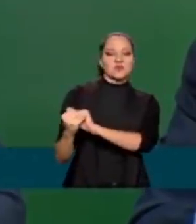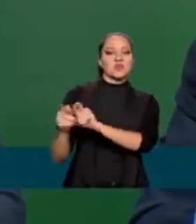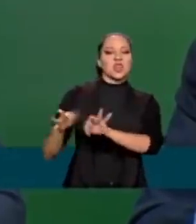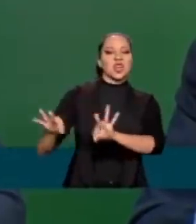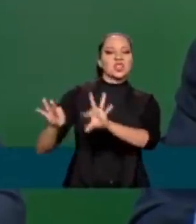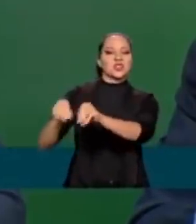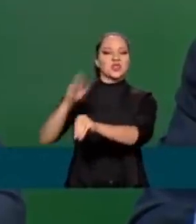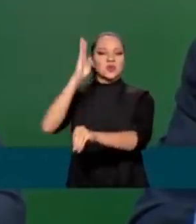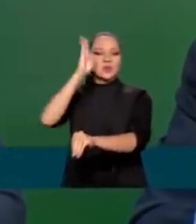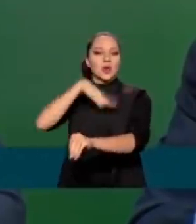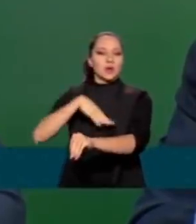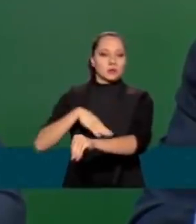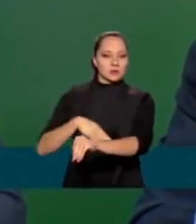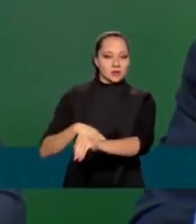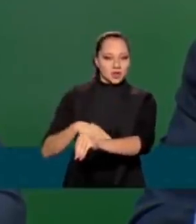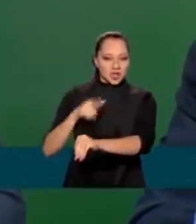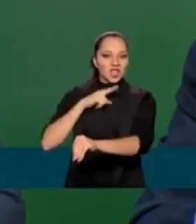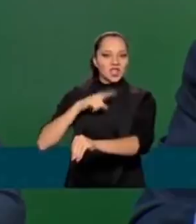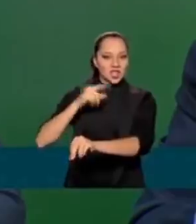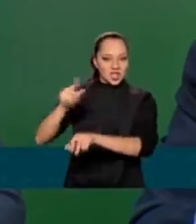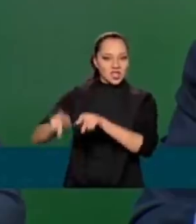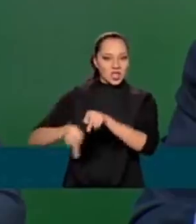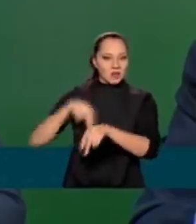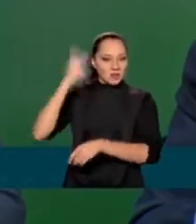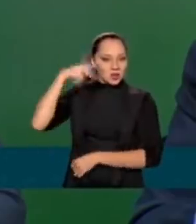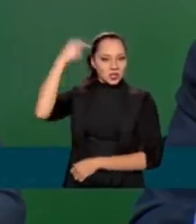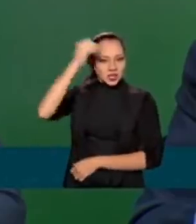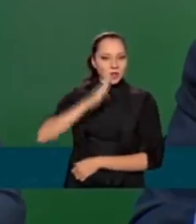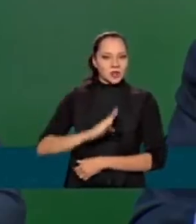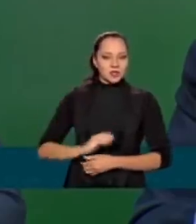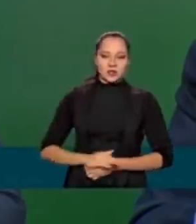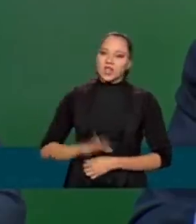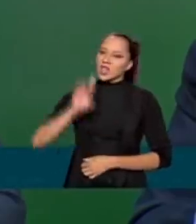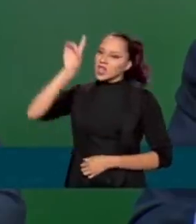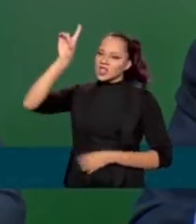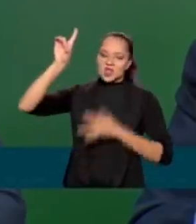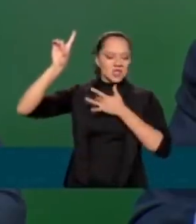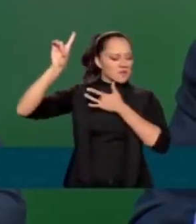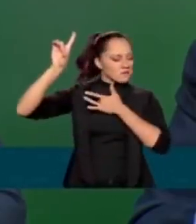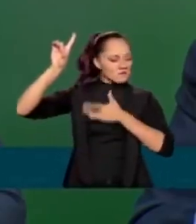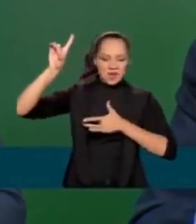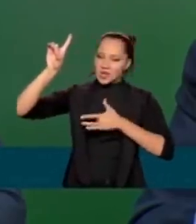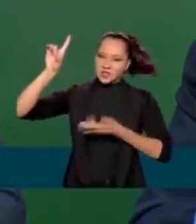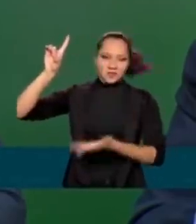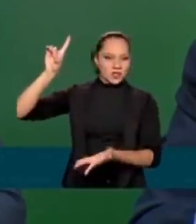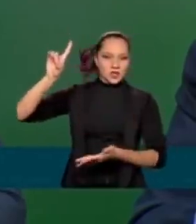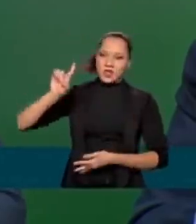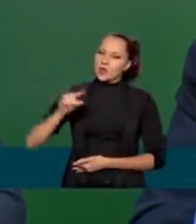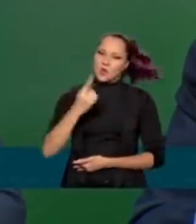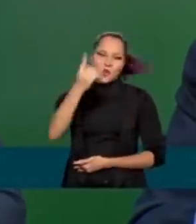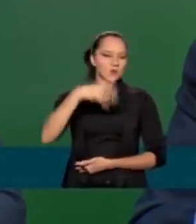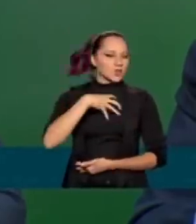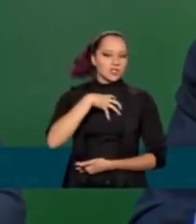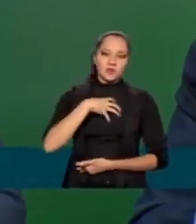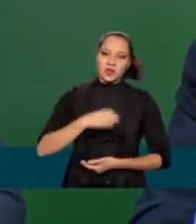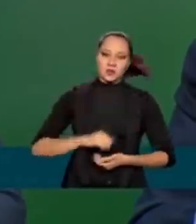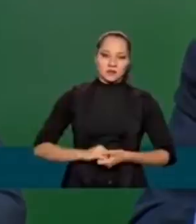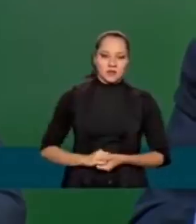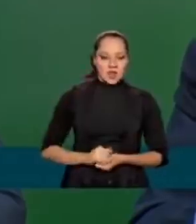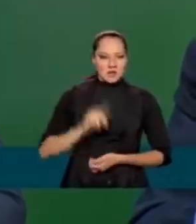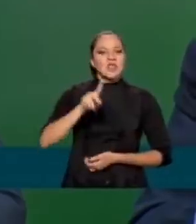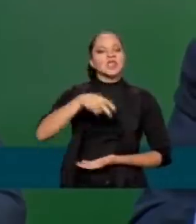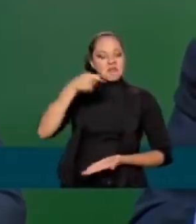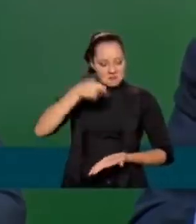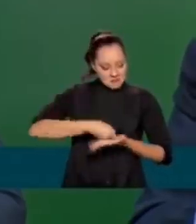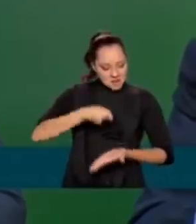o mal que existe na política brasileira. Que Deus tenha pena do senhor. É o único sentimento que eu tenho. Mas o senhor vai pagar